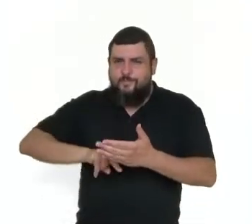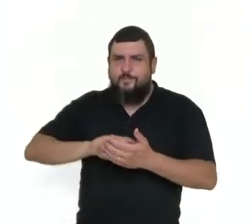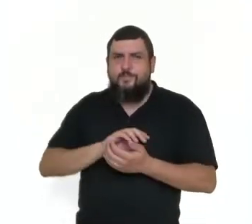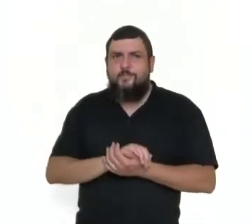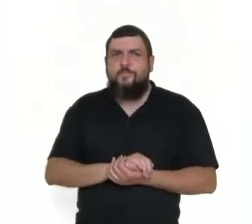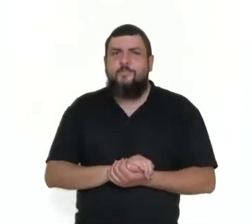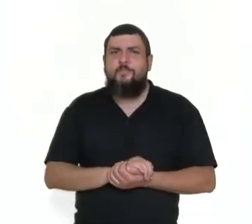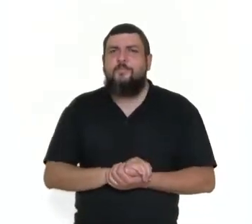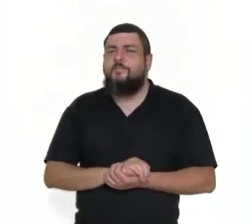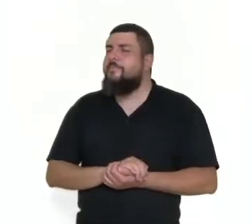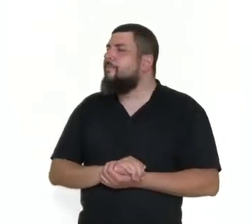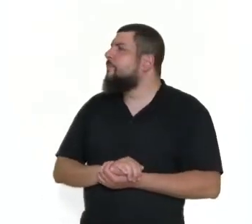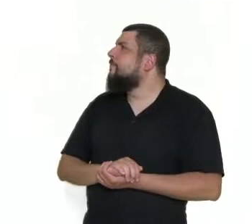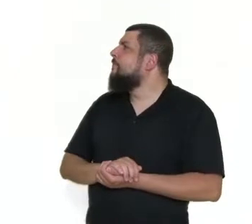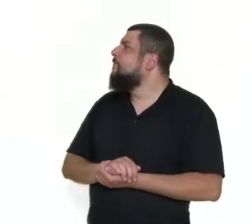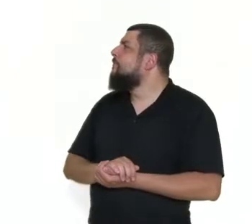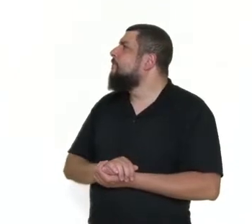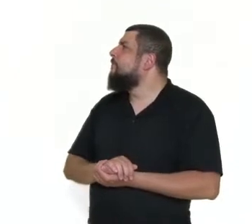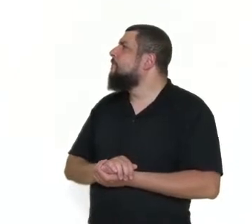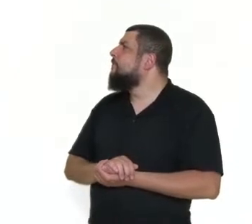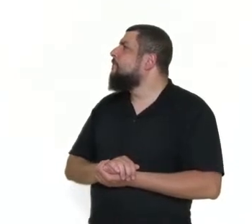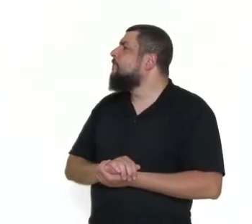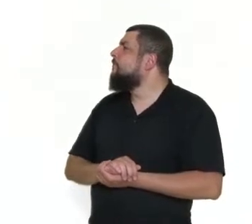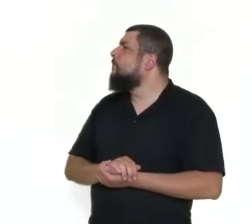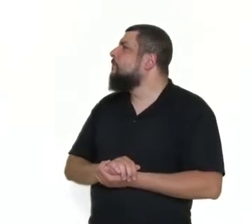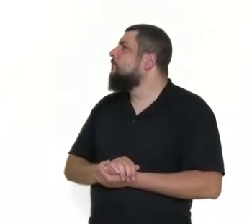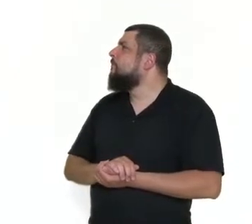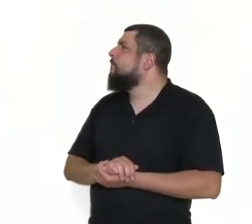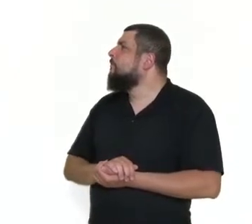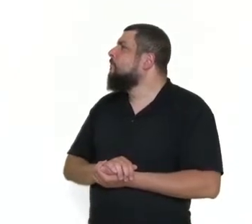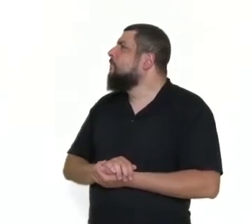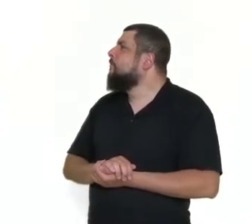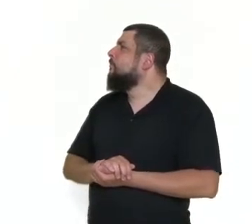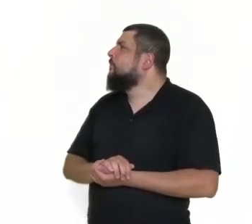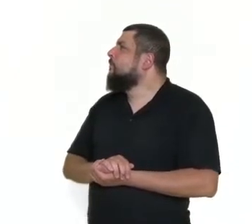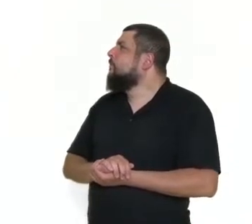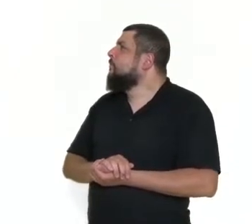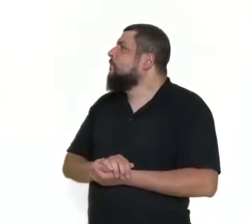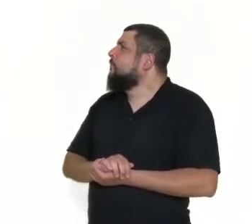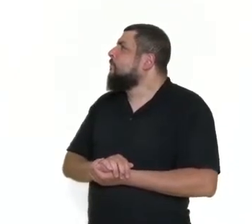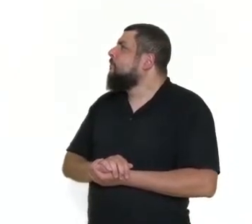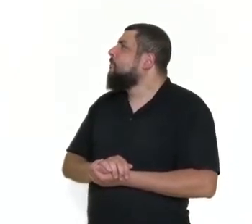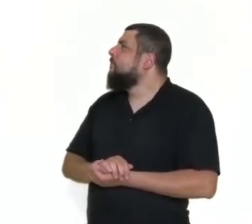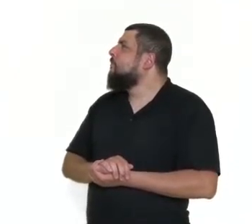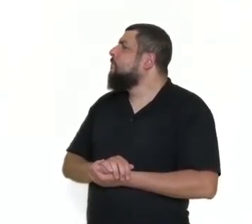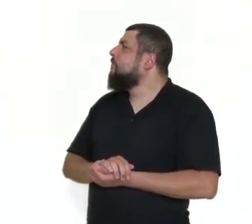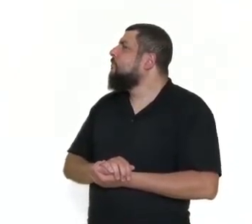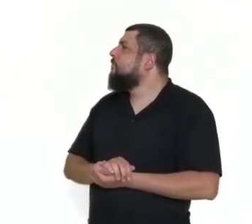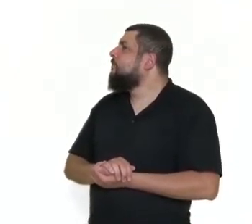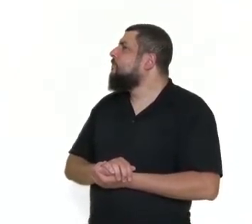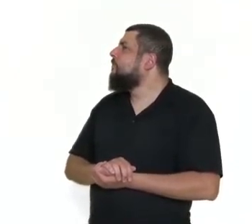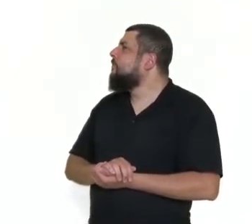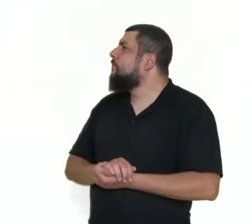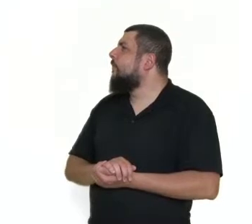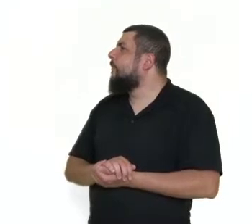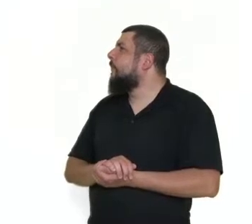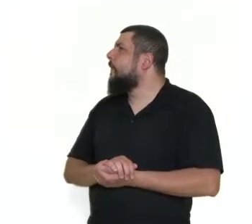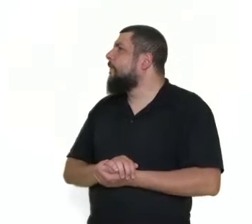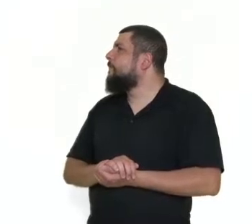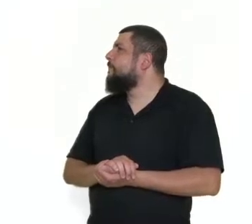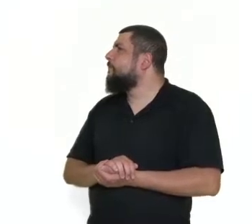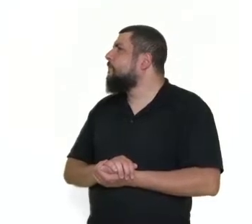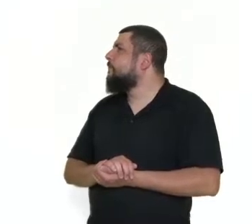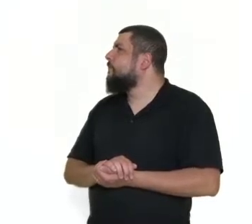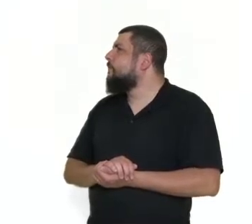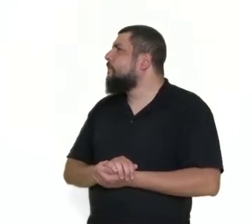estrofe que diz assim: e para terminar estes versos, peço ainda atenção, o PROCON atende a todos, não